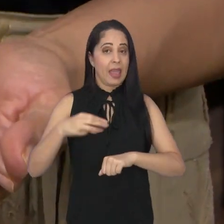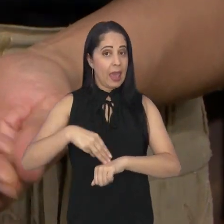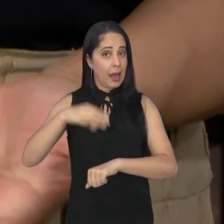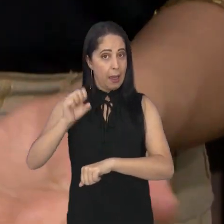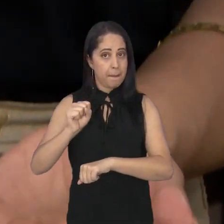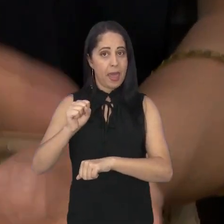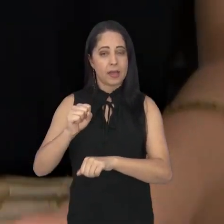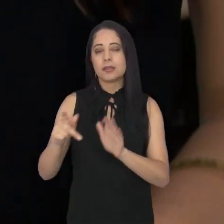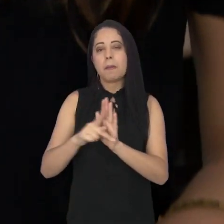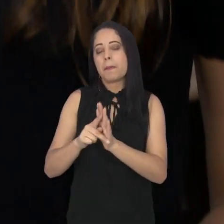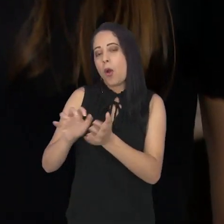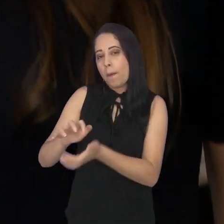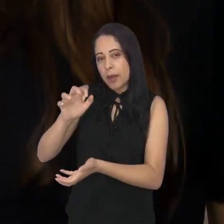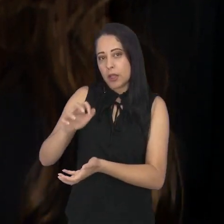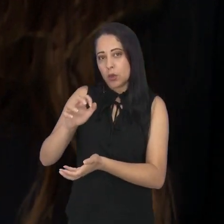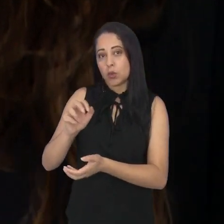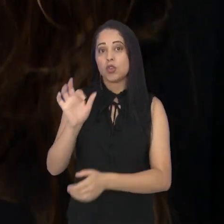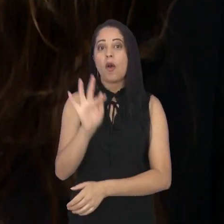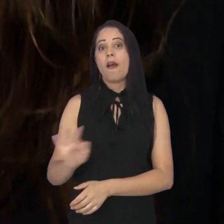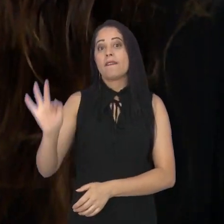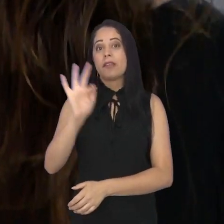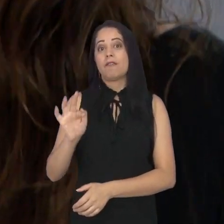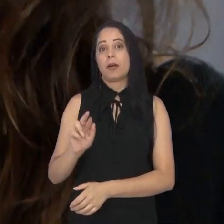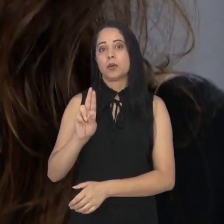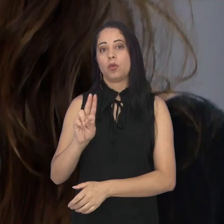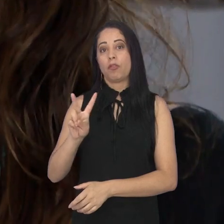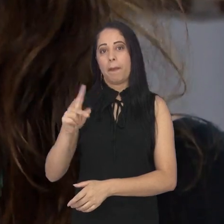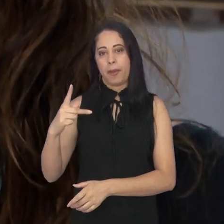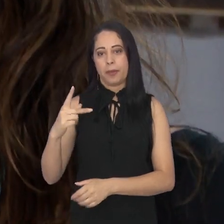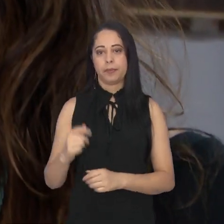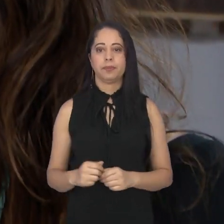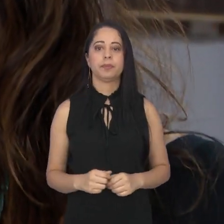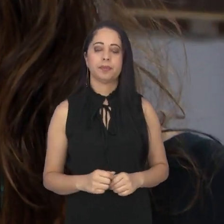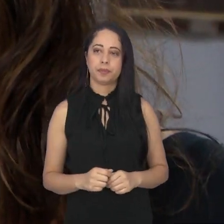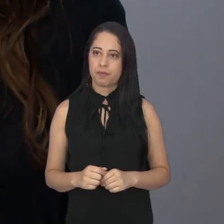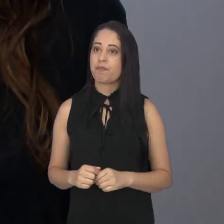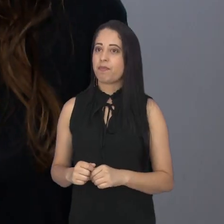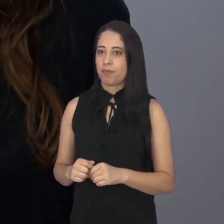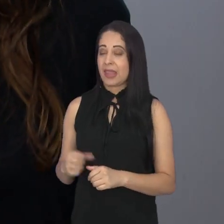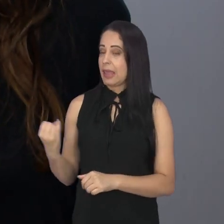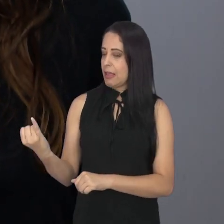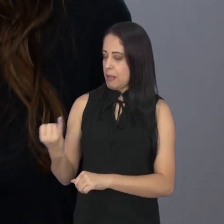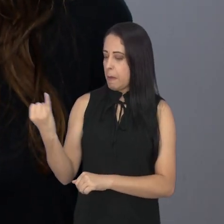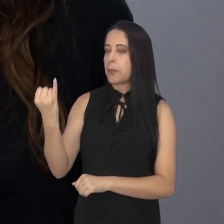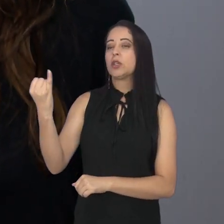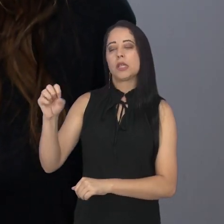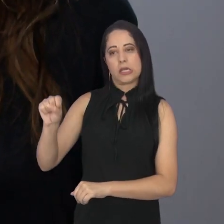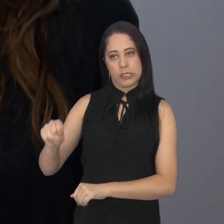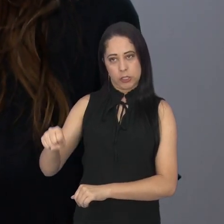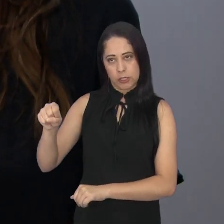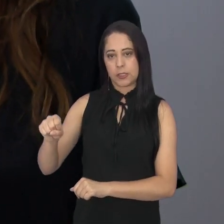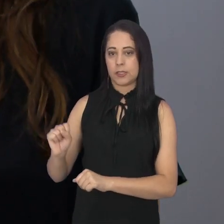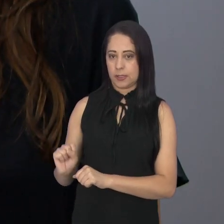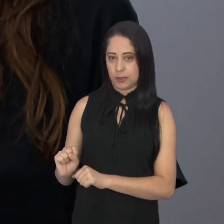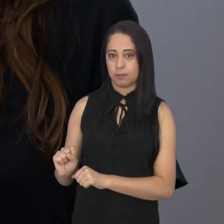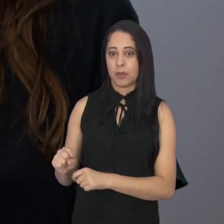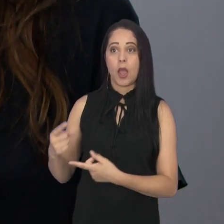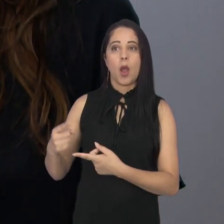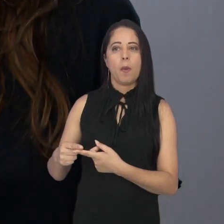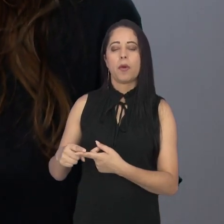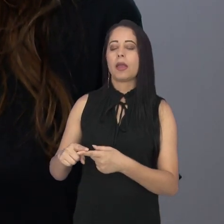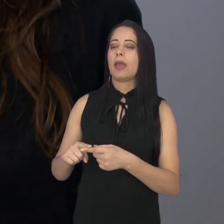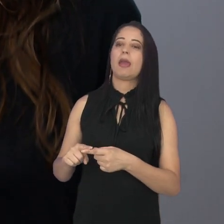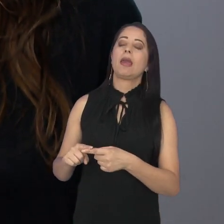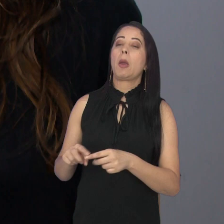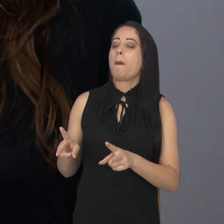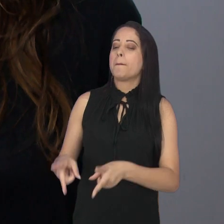em gerontologia e coordenadora da Faculdade da Terceira Idade na Univap. É muito importante porque, por um lado, a gente